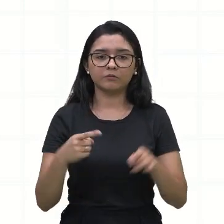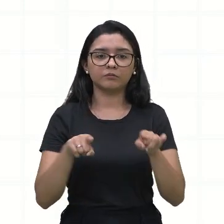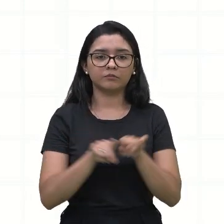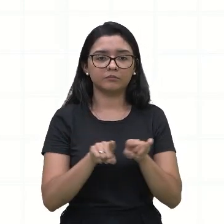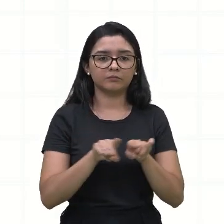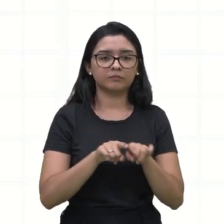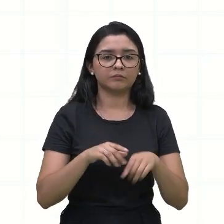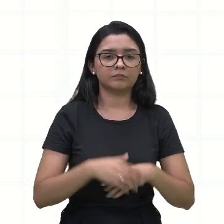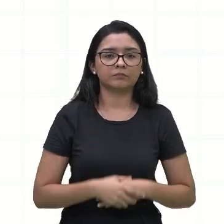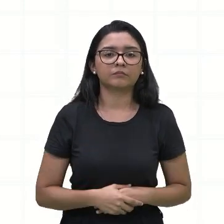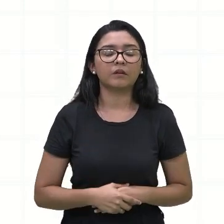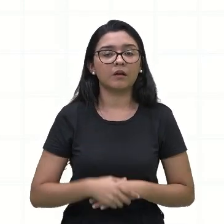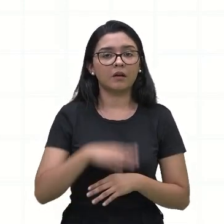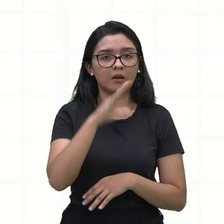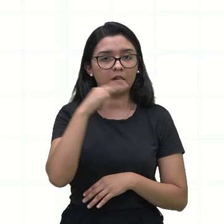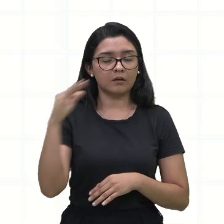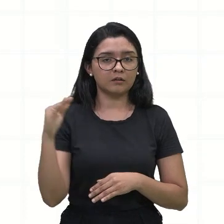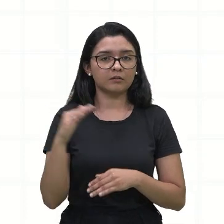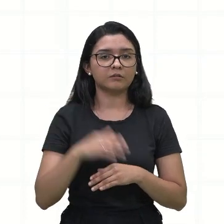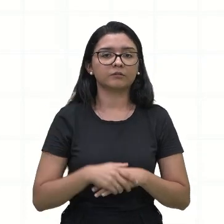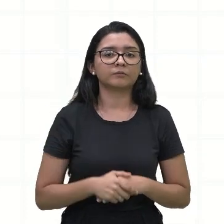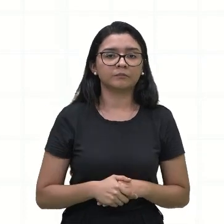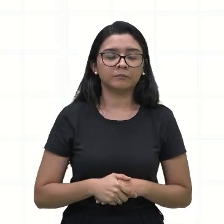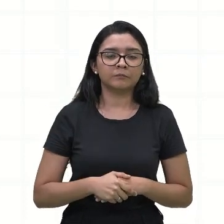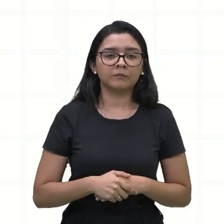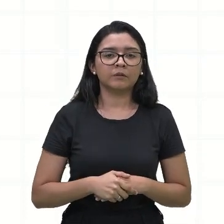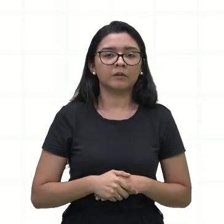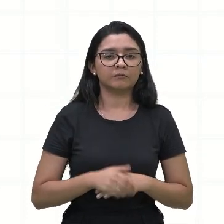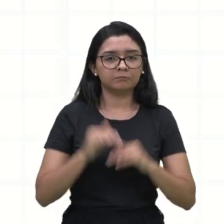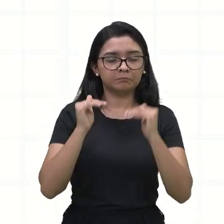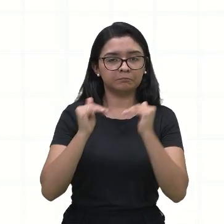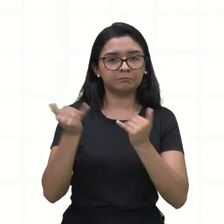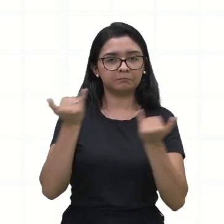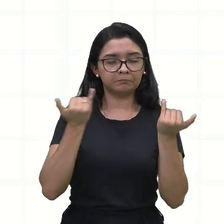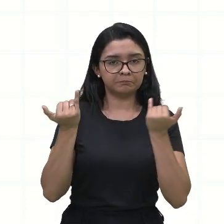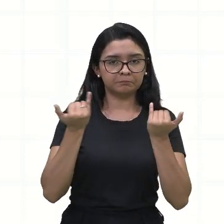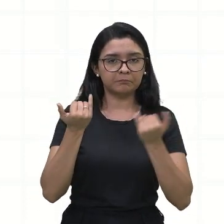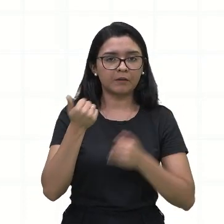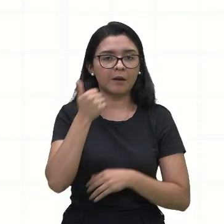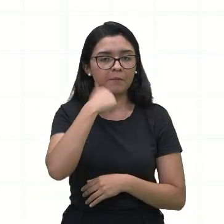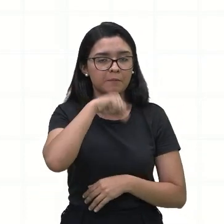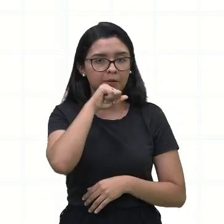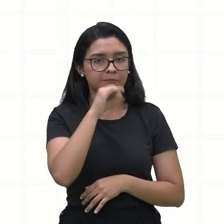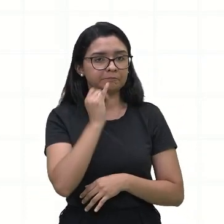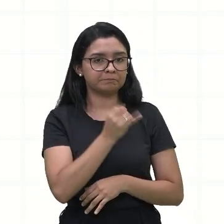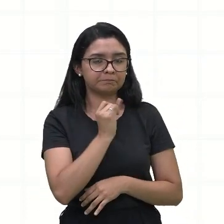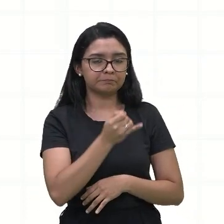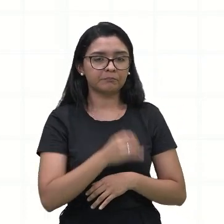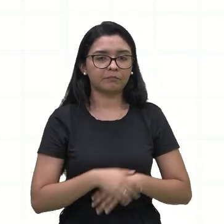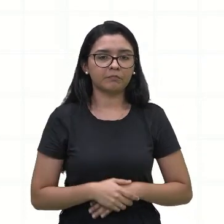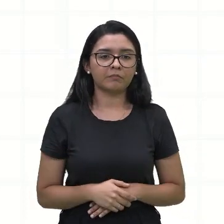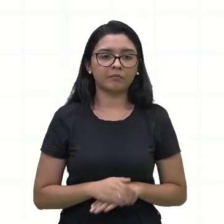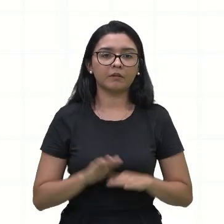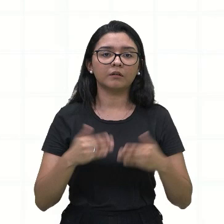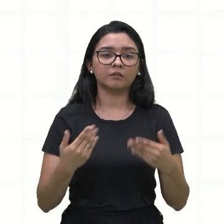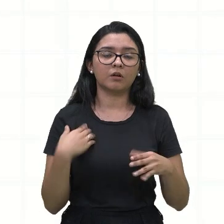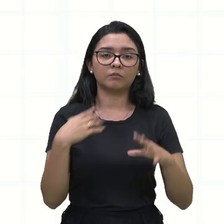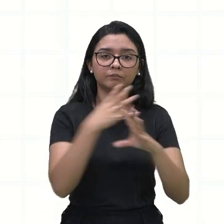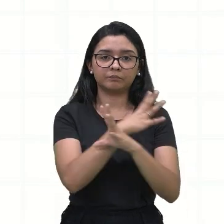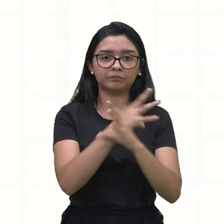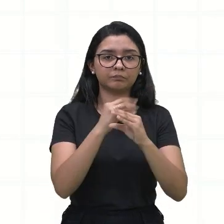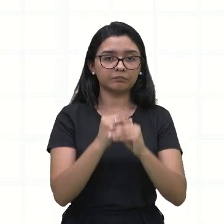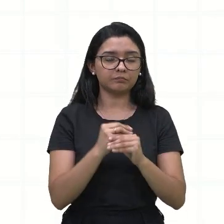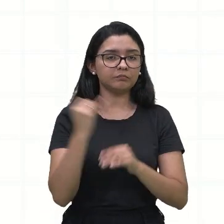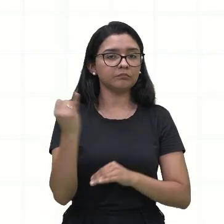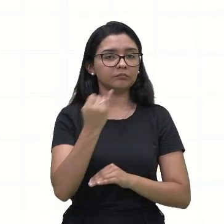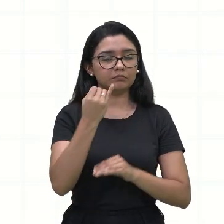ouvia as reprimendas da mãe, ok? Muito bem, os conectivos eles desempenham um papel fundamental na organização